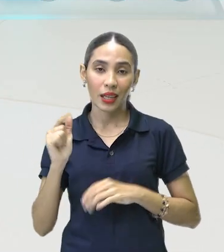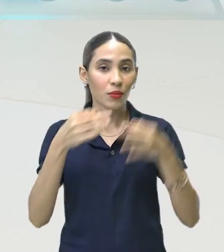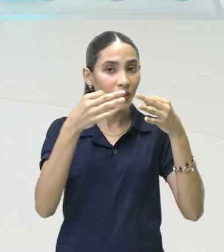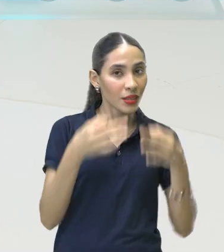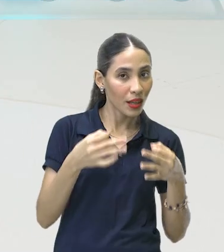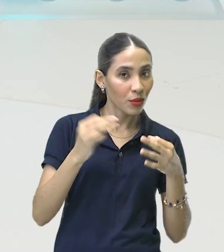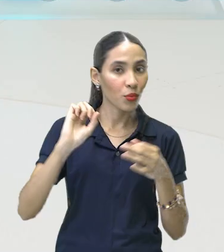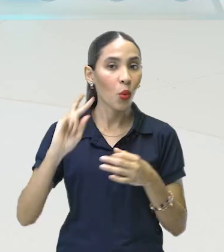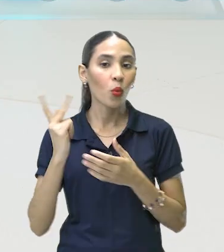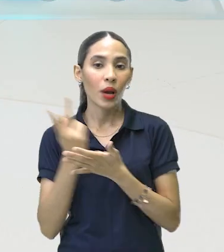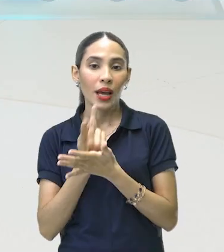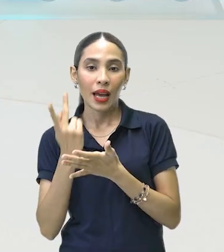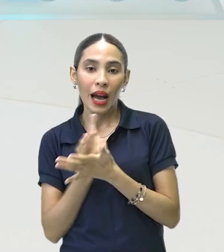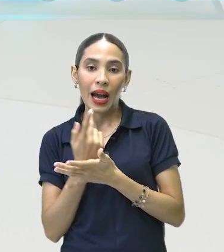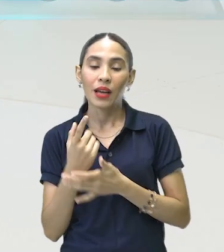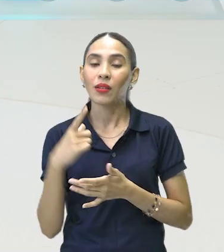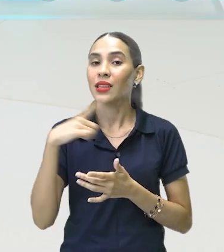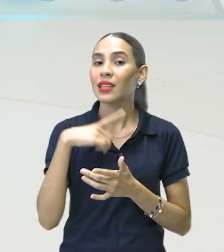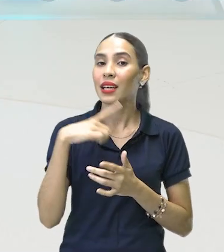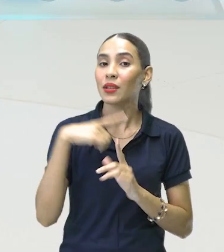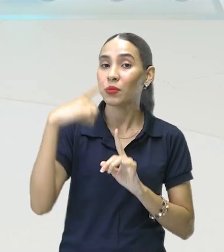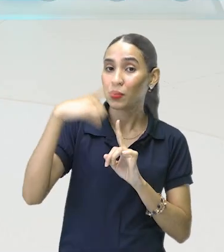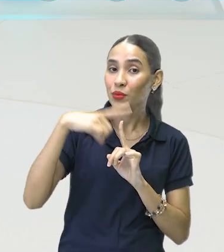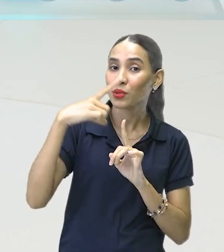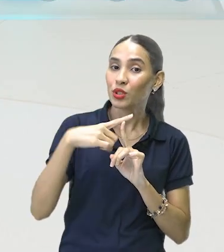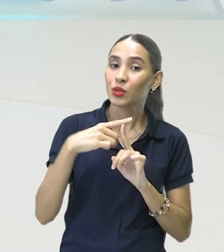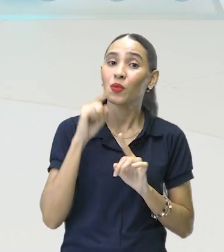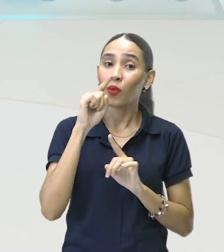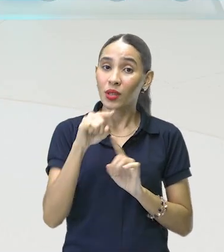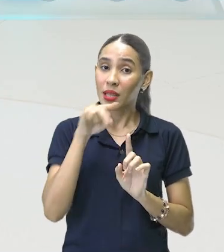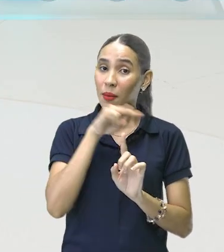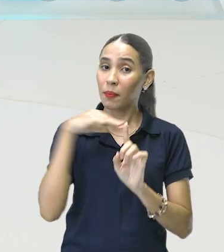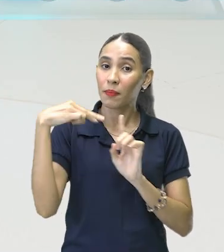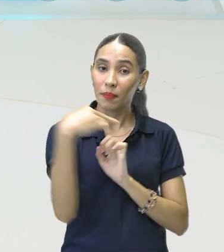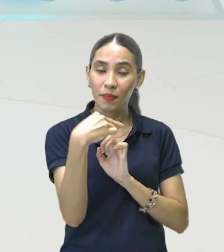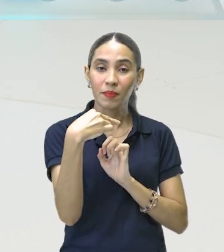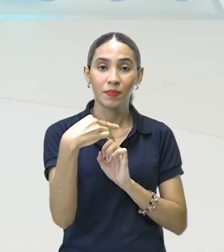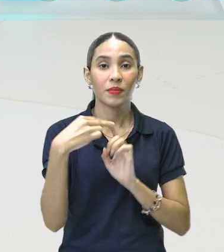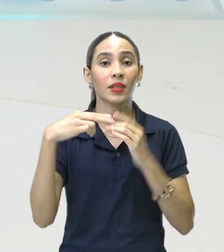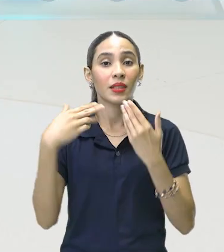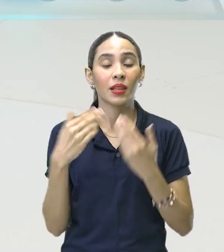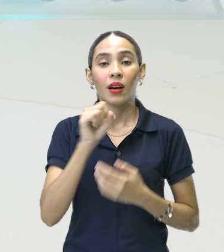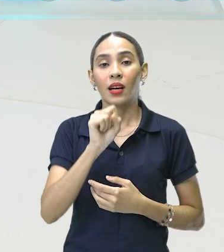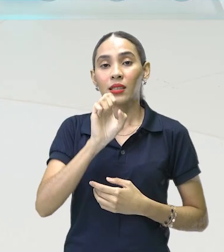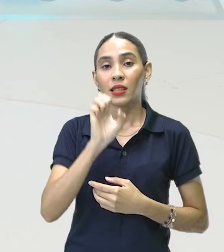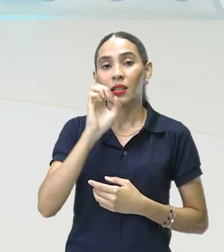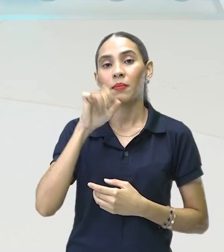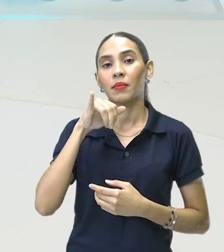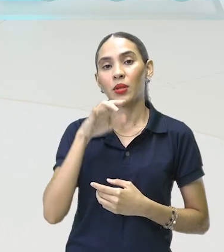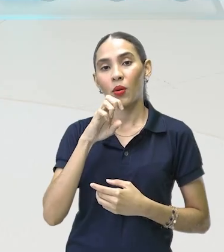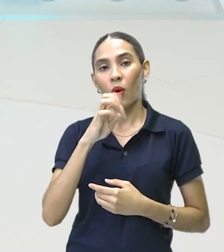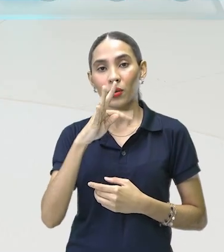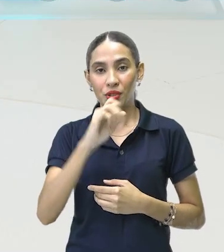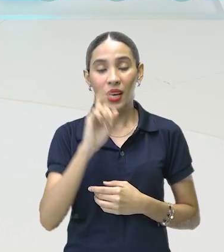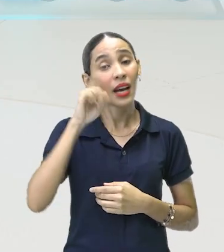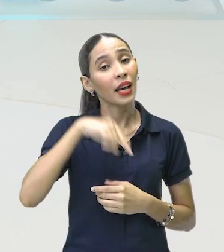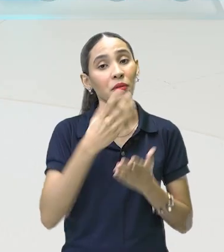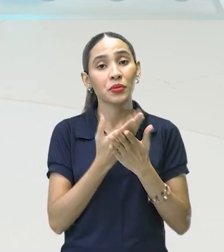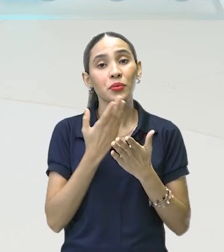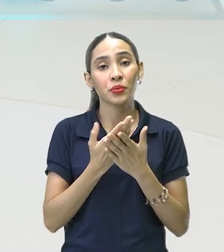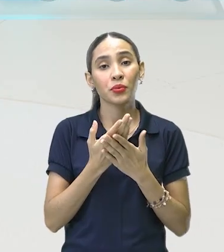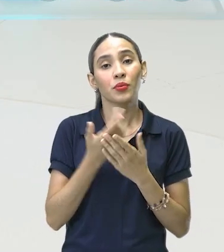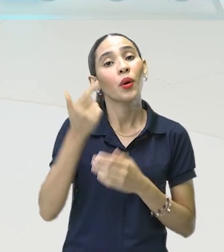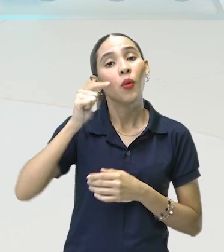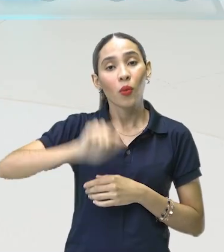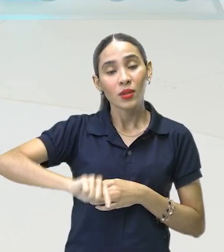existe um certo ou um errado, existe a forma de enxergar. E a semiótica é esse estudo que faz com